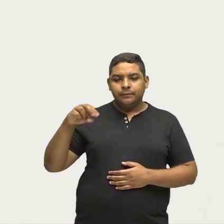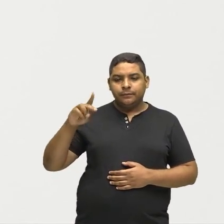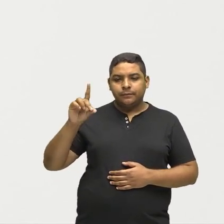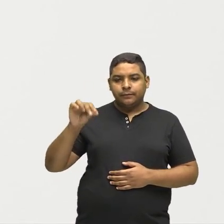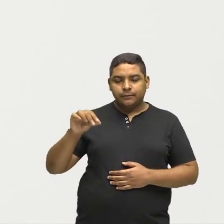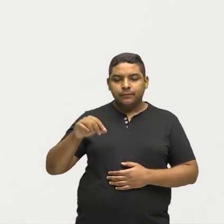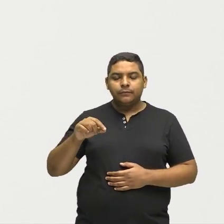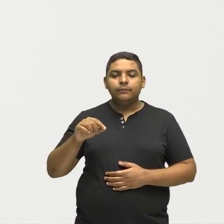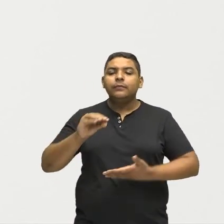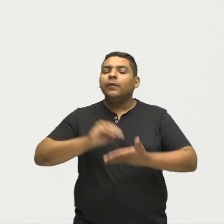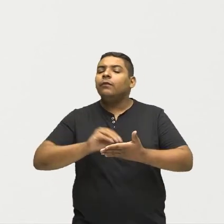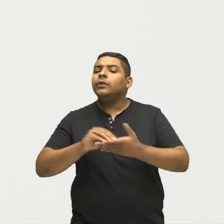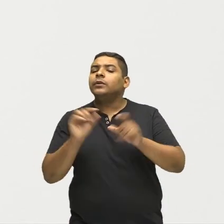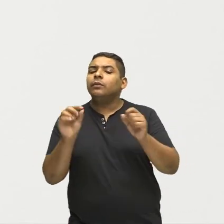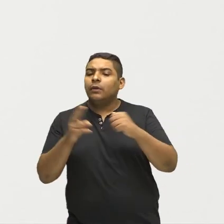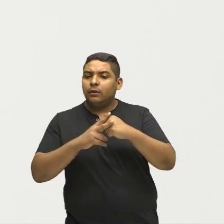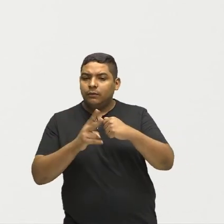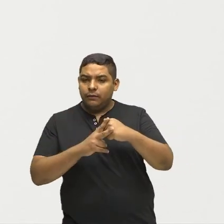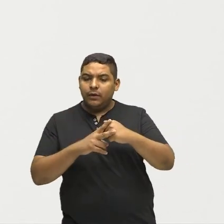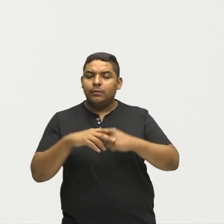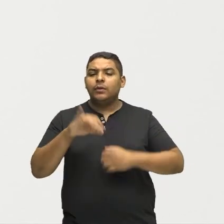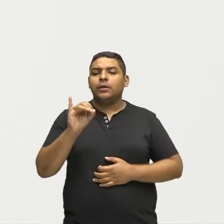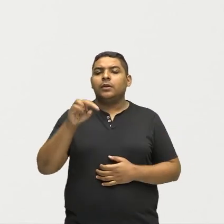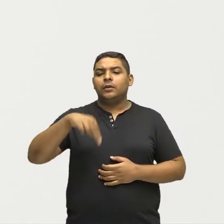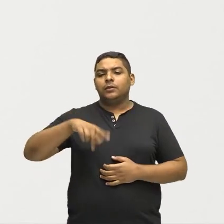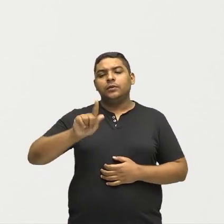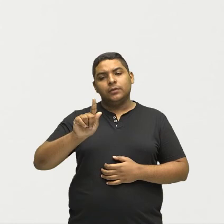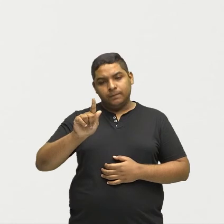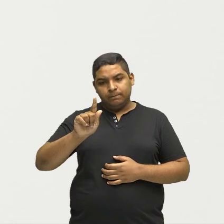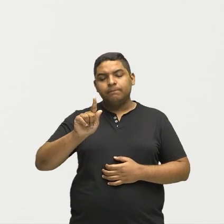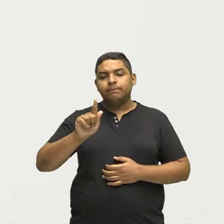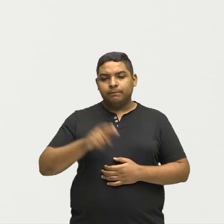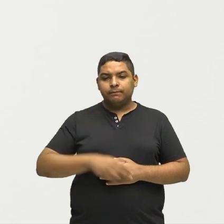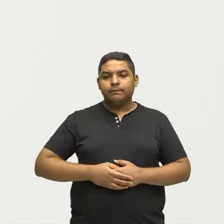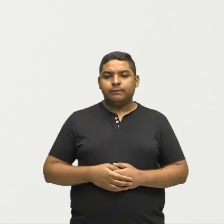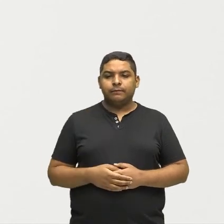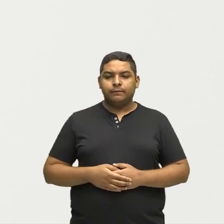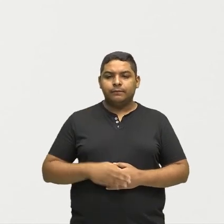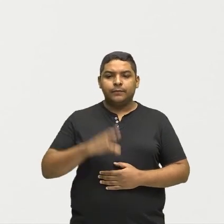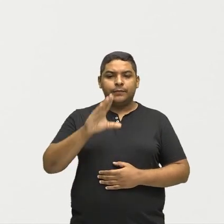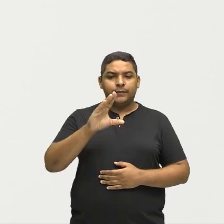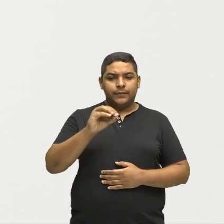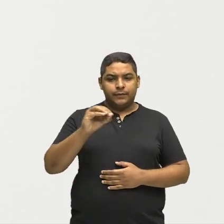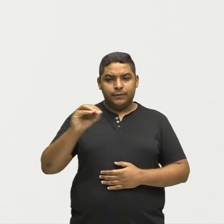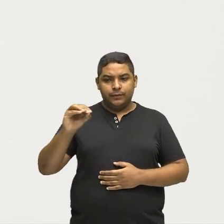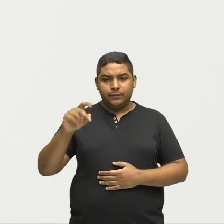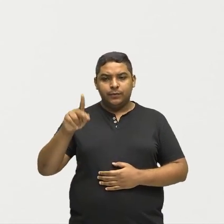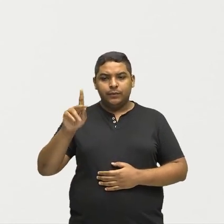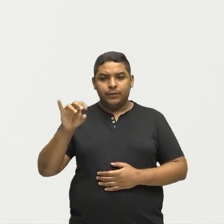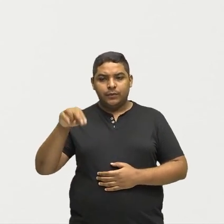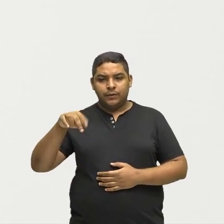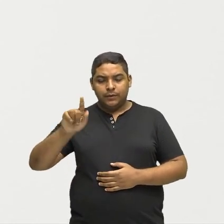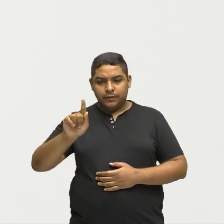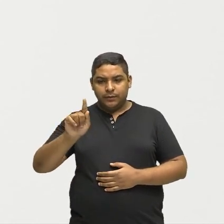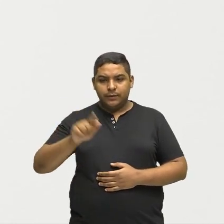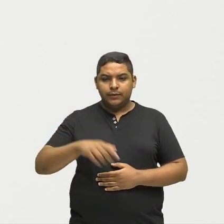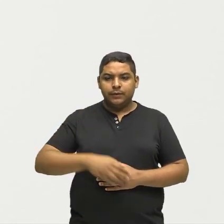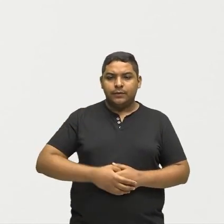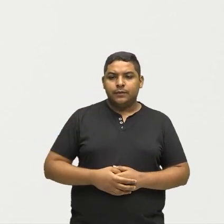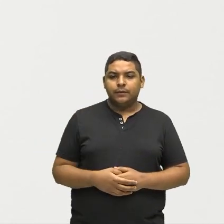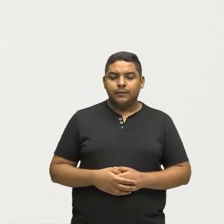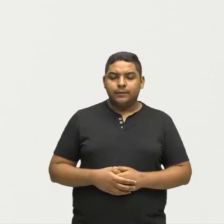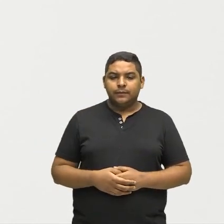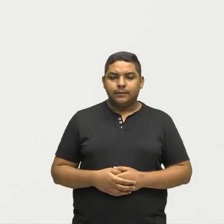O ing, cooking. They are cooking. Tudo bem? Então, aqui está, ó,